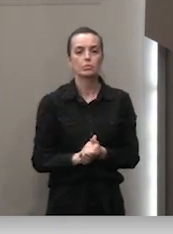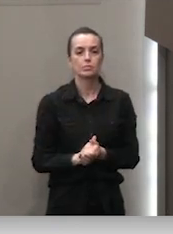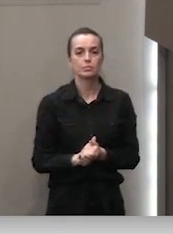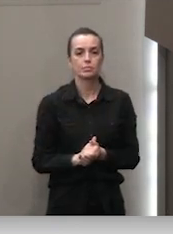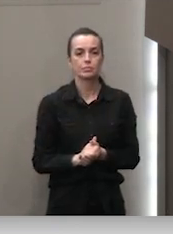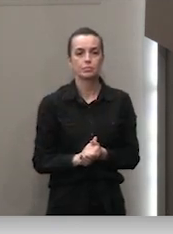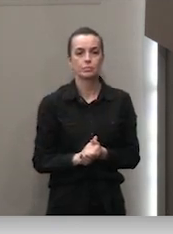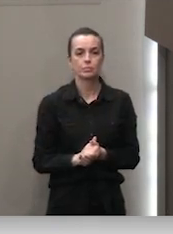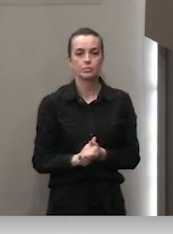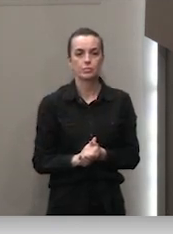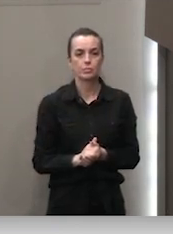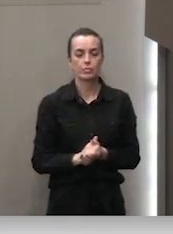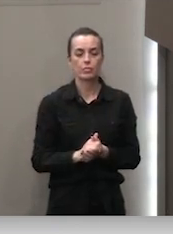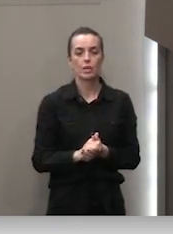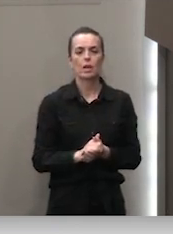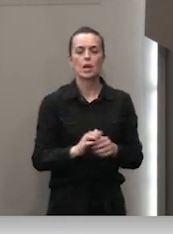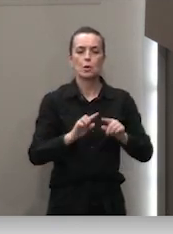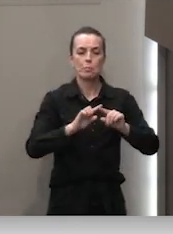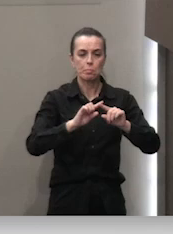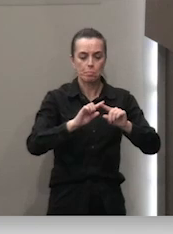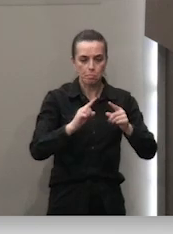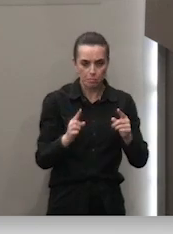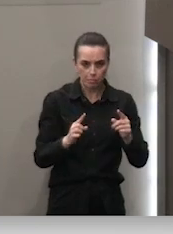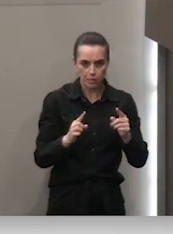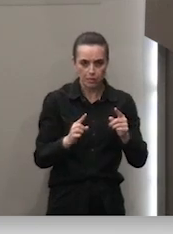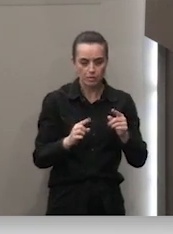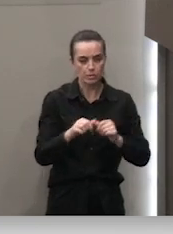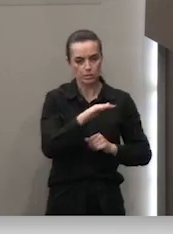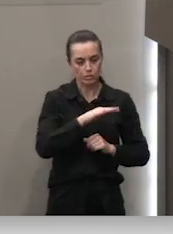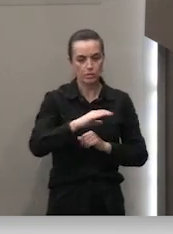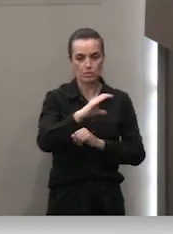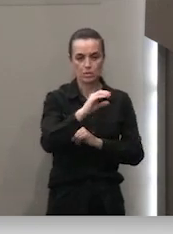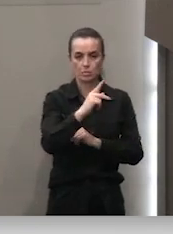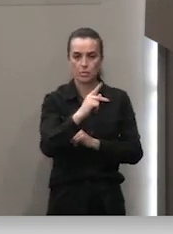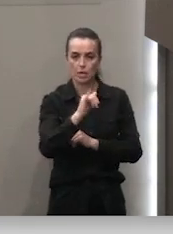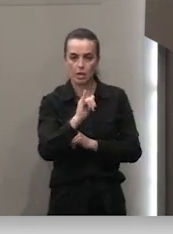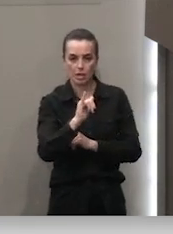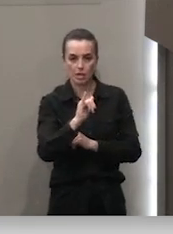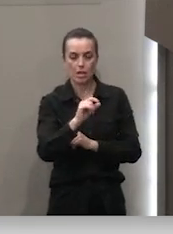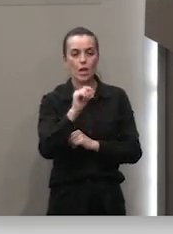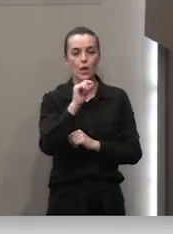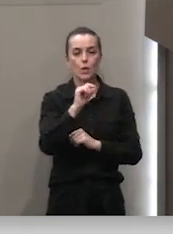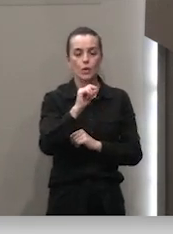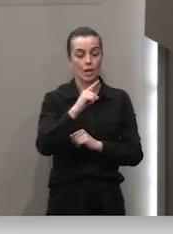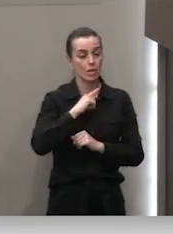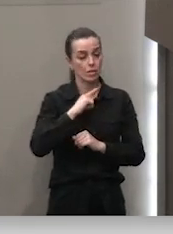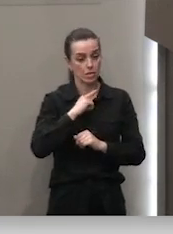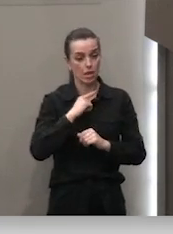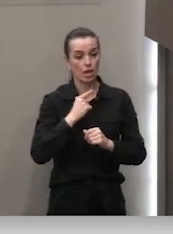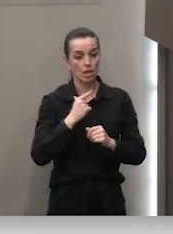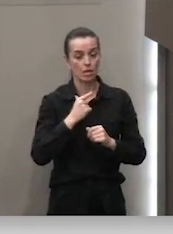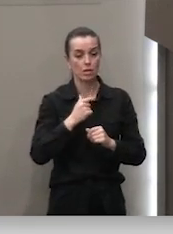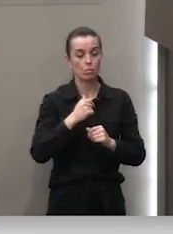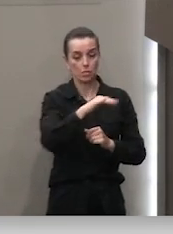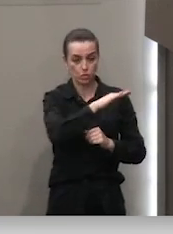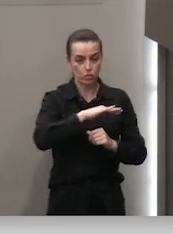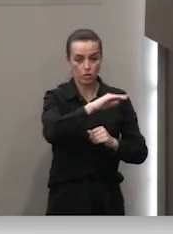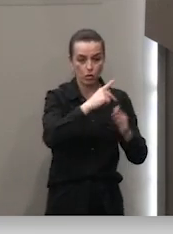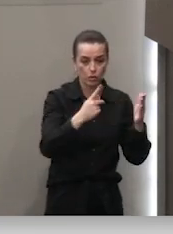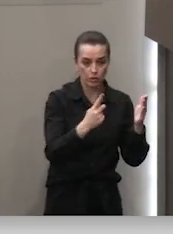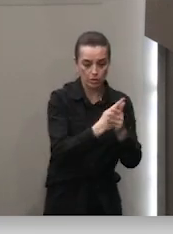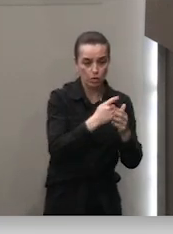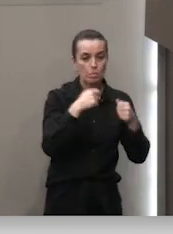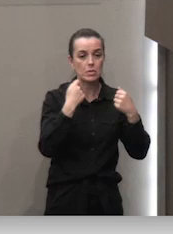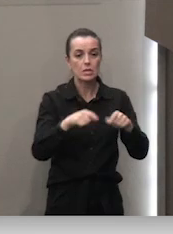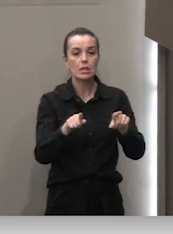requisitos para uma CPI ser instaurada é que ela tenha um fato determinado e que tenha um mínimo de assinaturas.